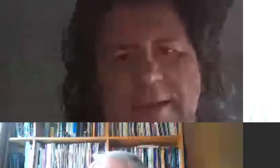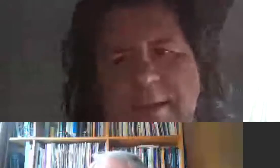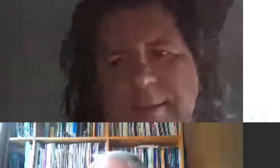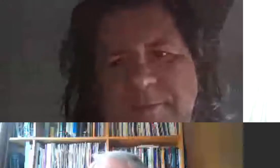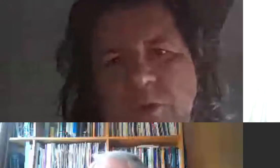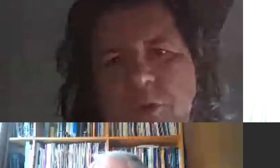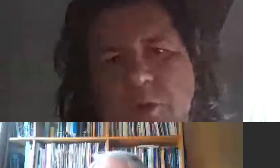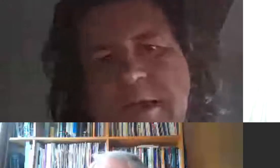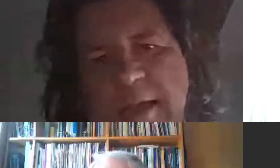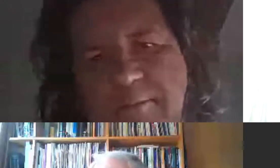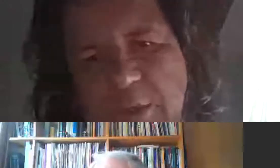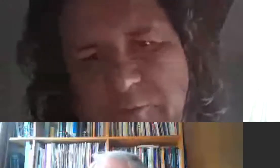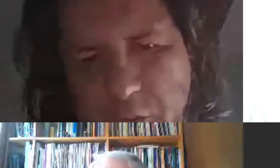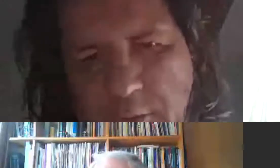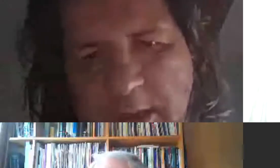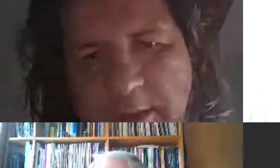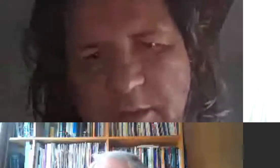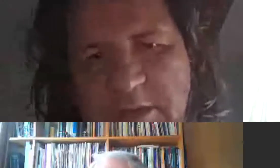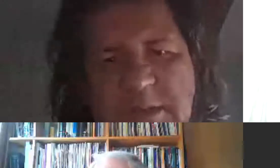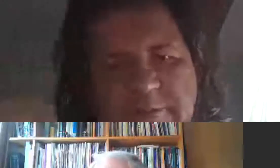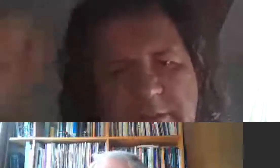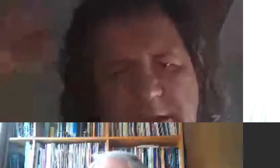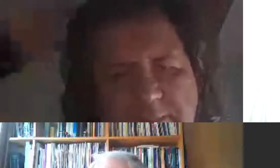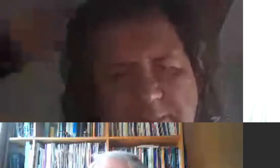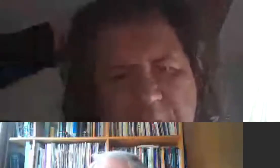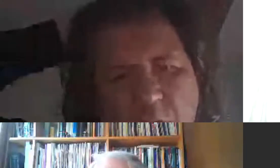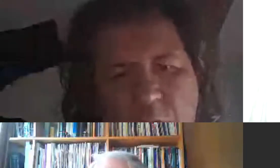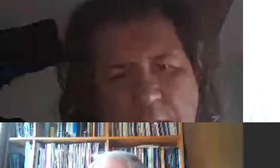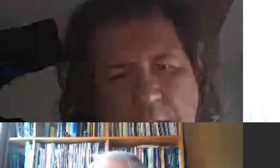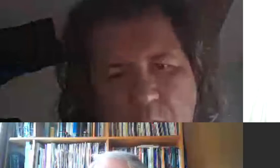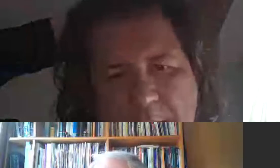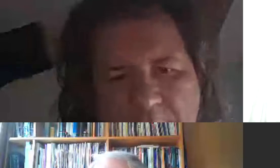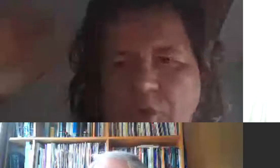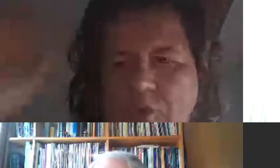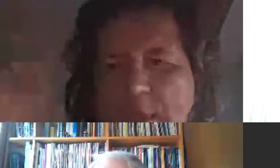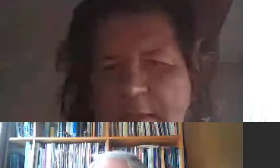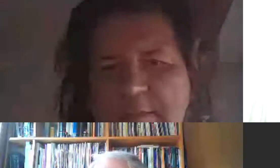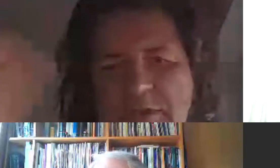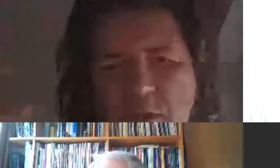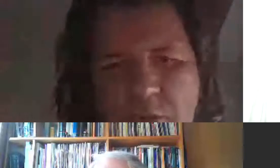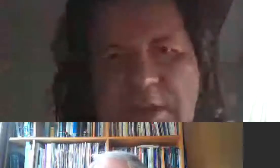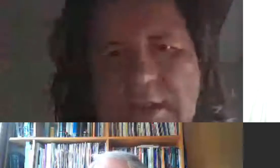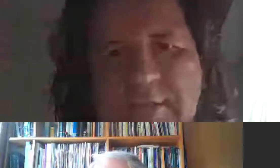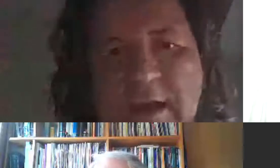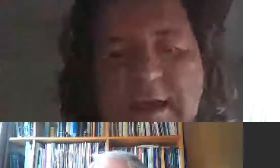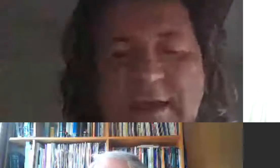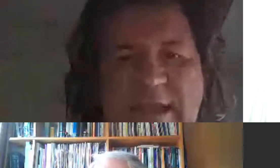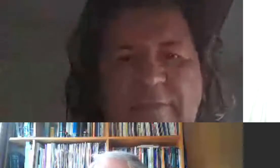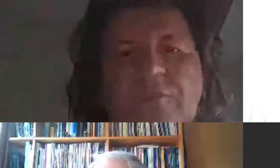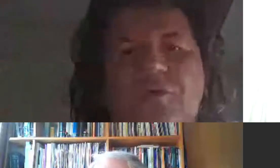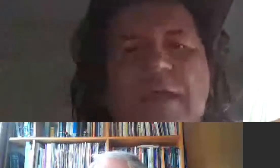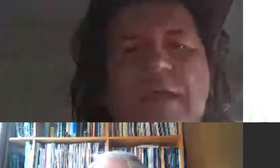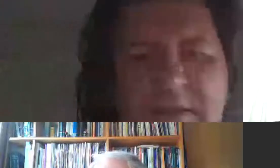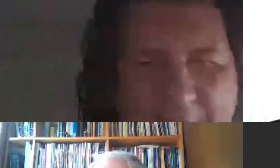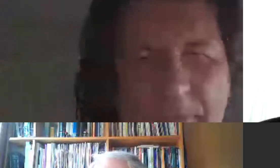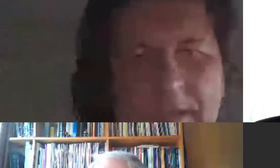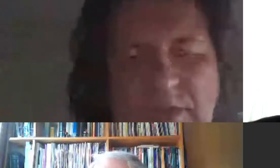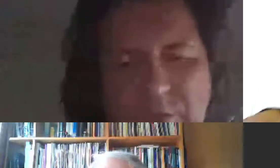significa não dar menos valor humano. Isso significa colocar o humano em uma dimensão coletiva que